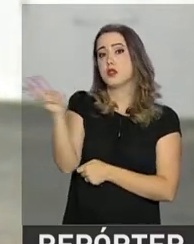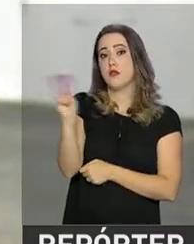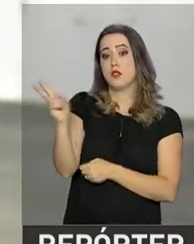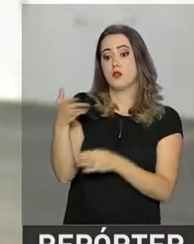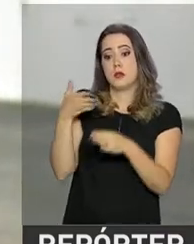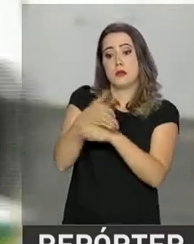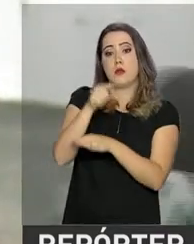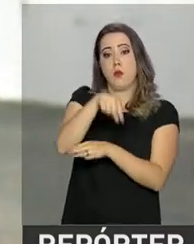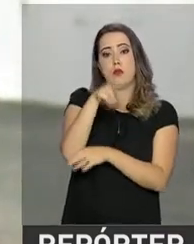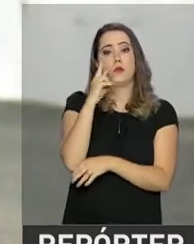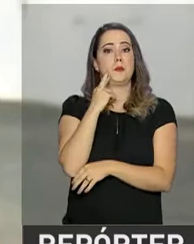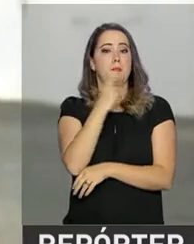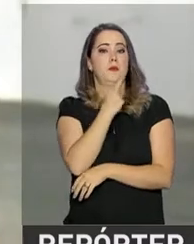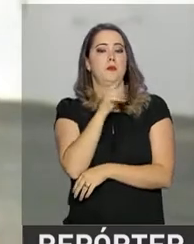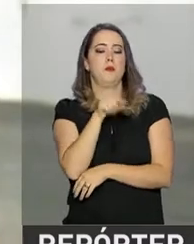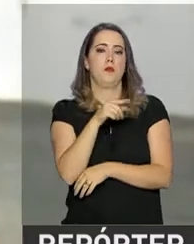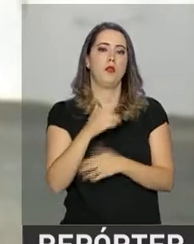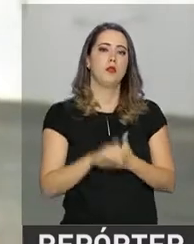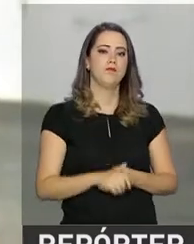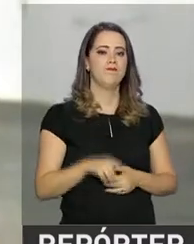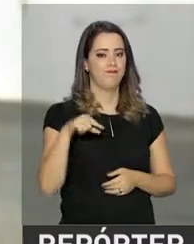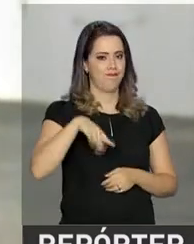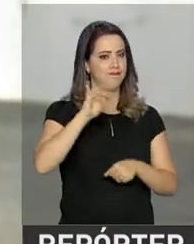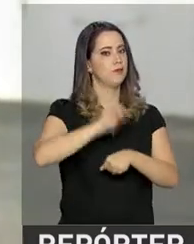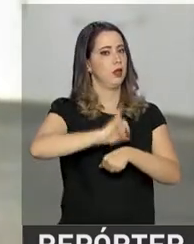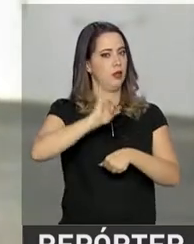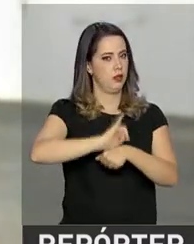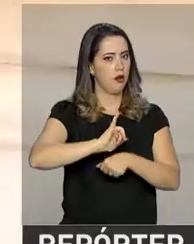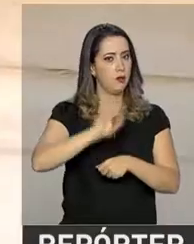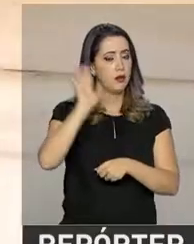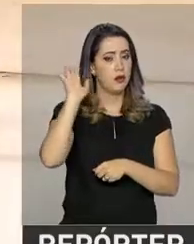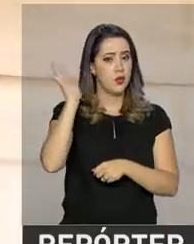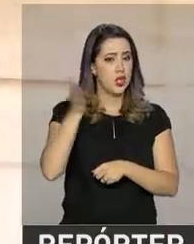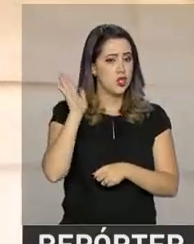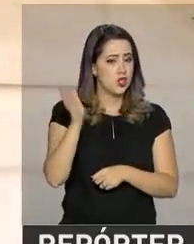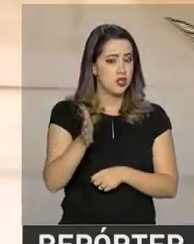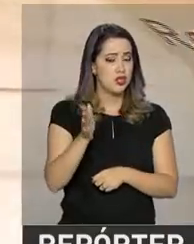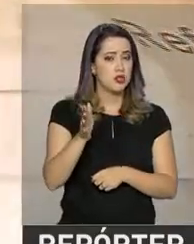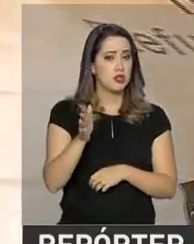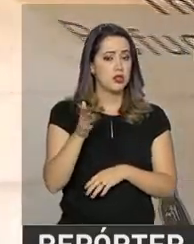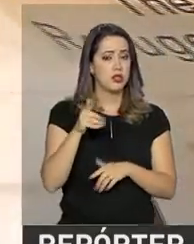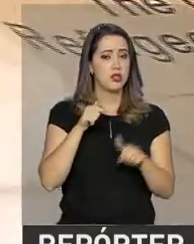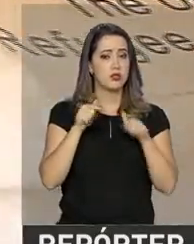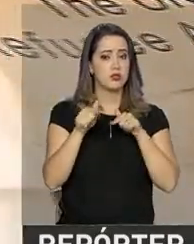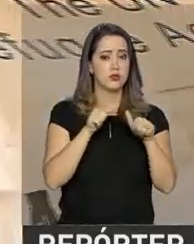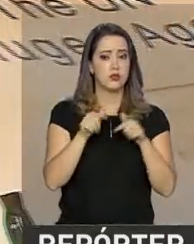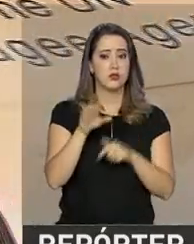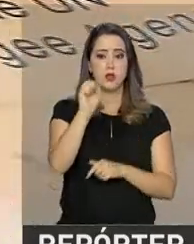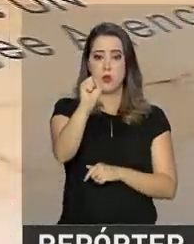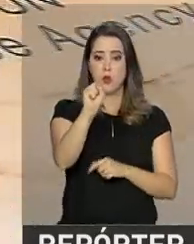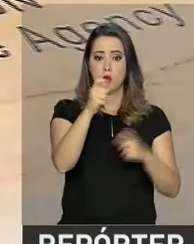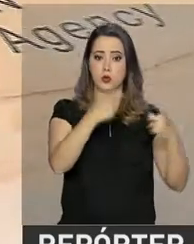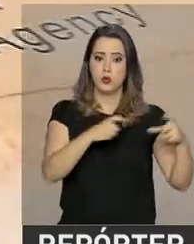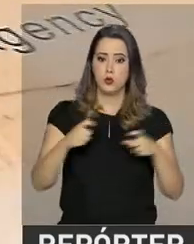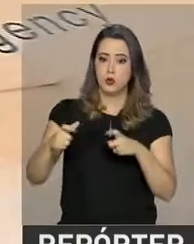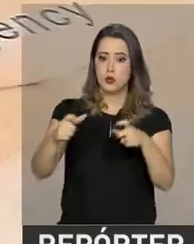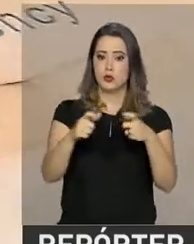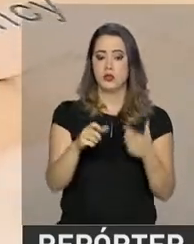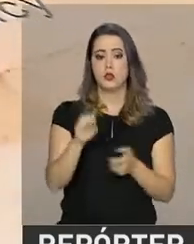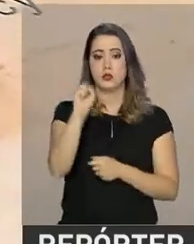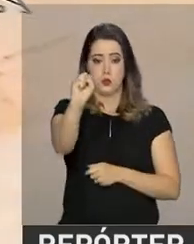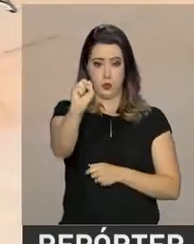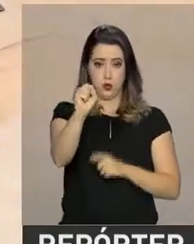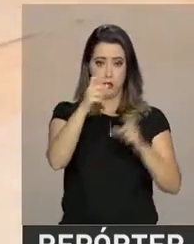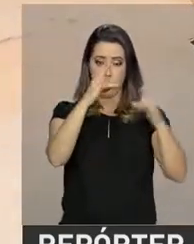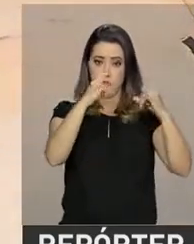em boa vista e pacaraíma também pois bem aqui na capital boa vista nós temos já em funcionamento oito abrigos nestes oito